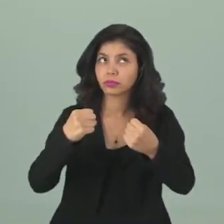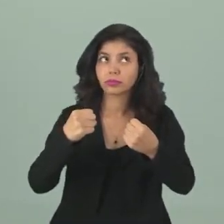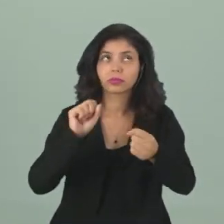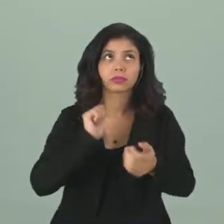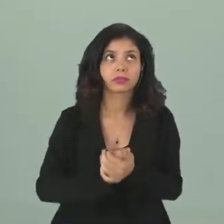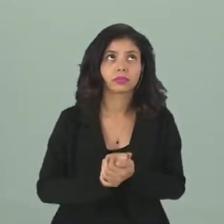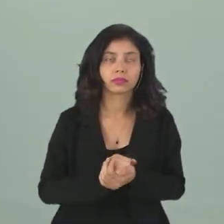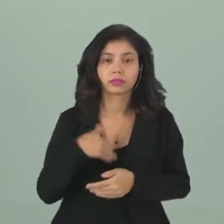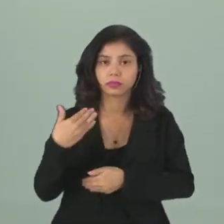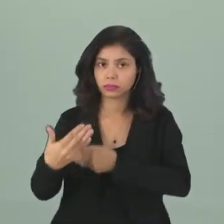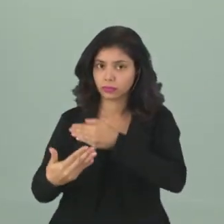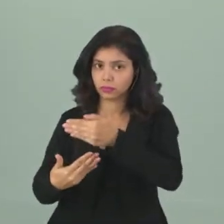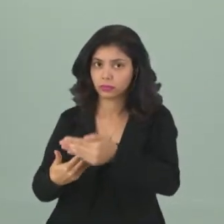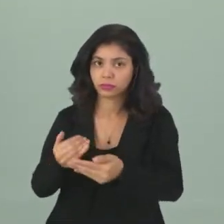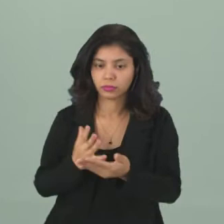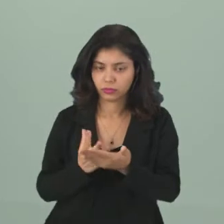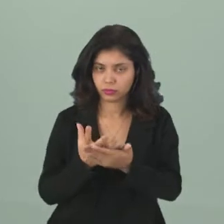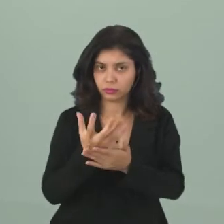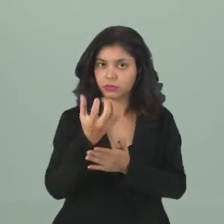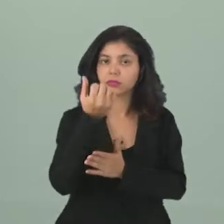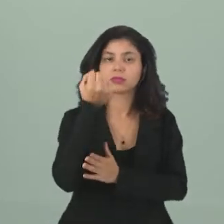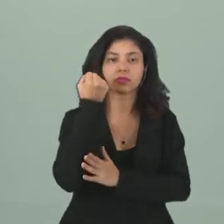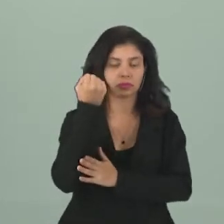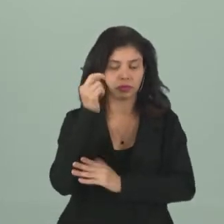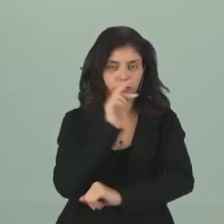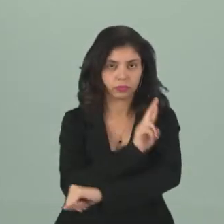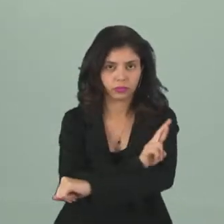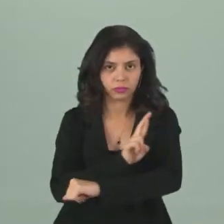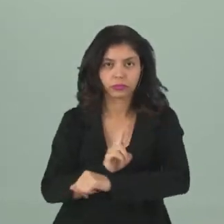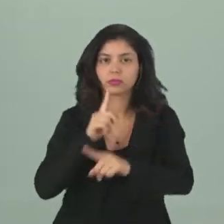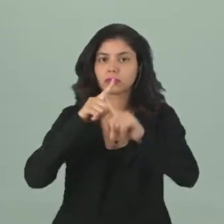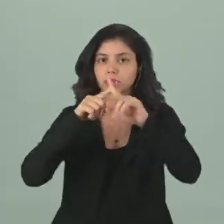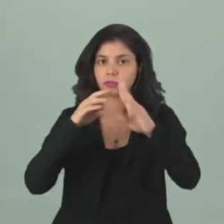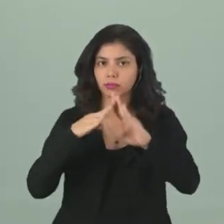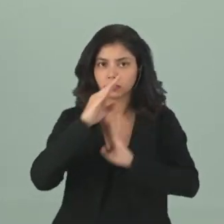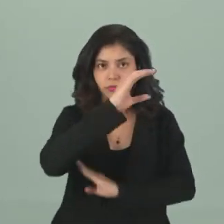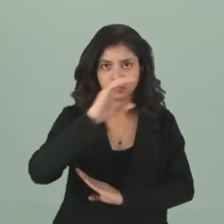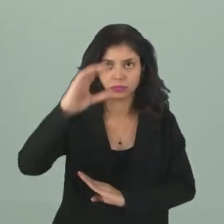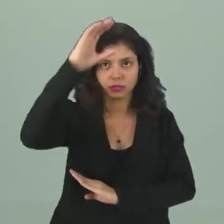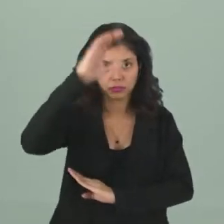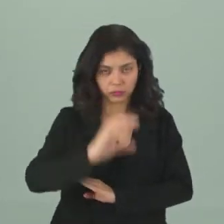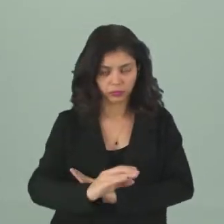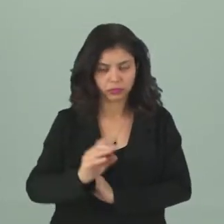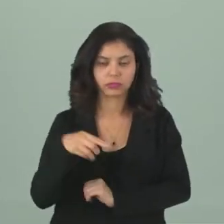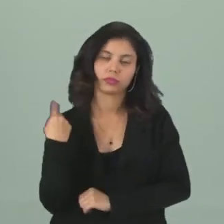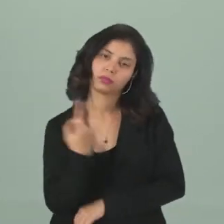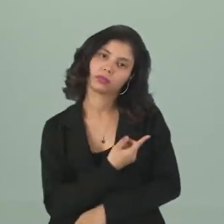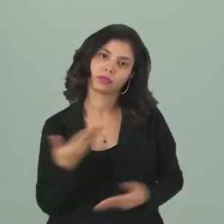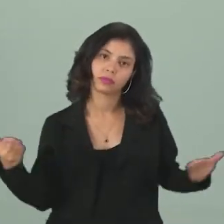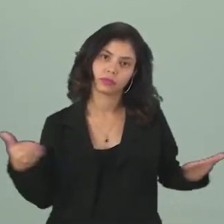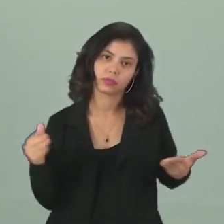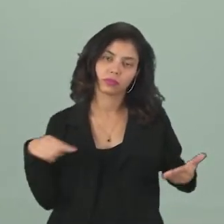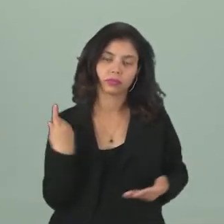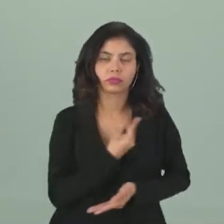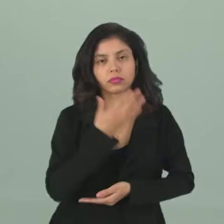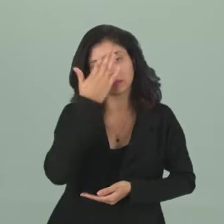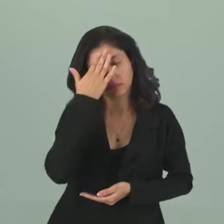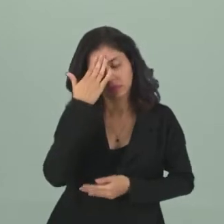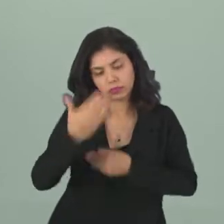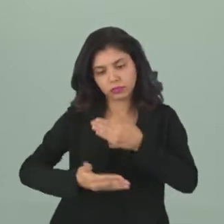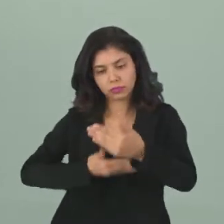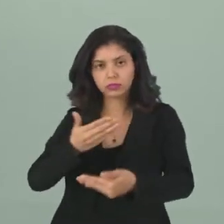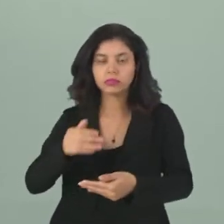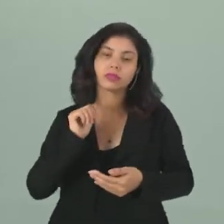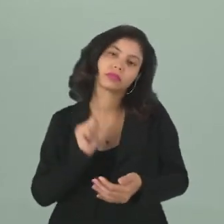domínio ideológico, domínio religioso da Igreja Católica. E aí hoje a gente vai entender um pouco sobre esse